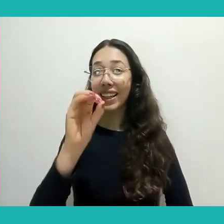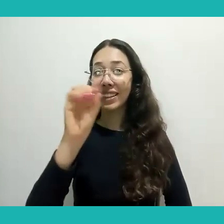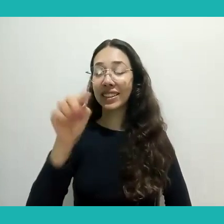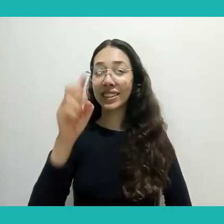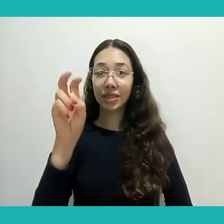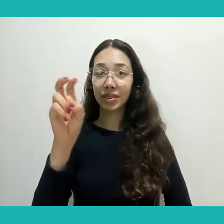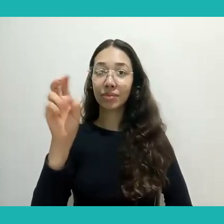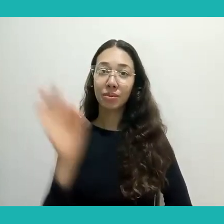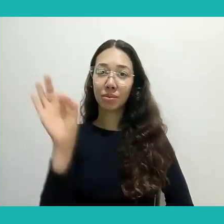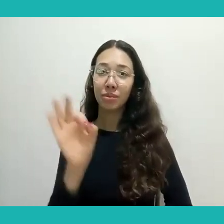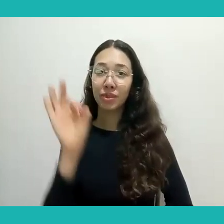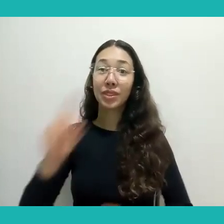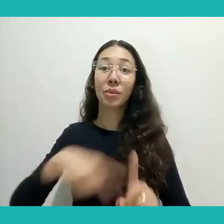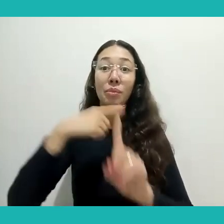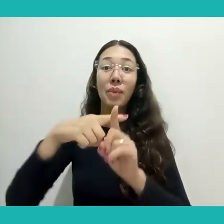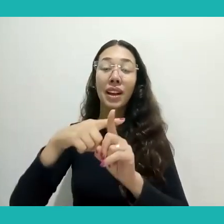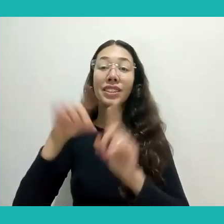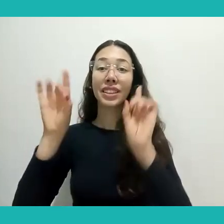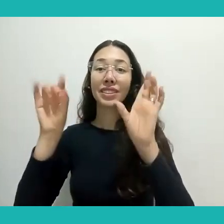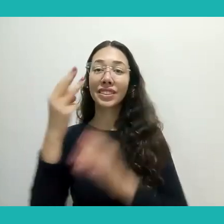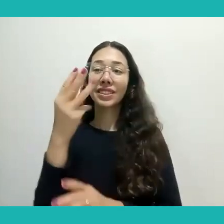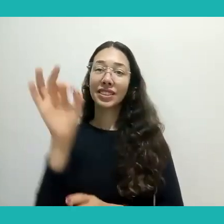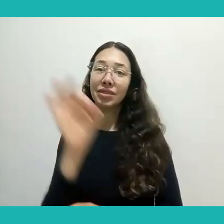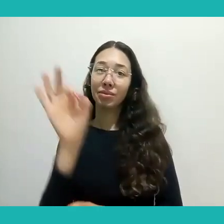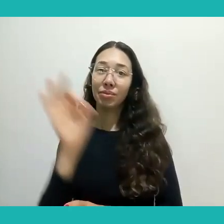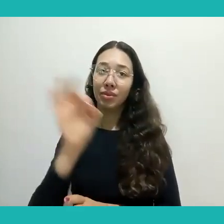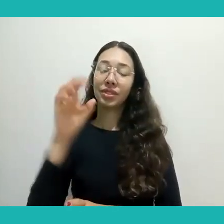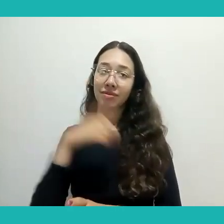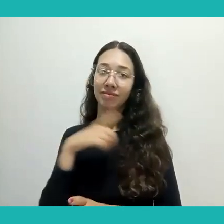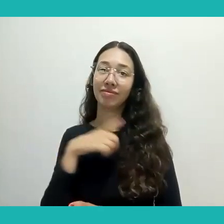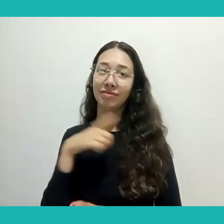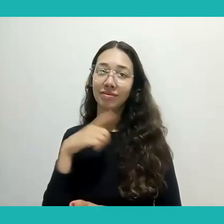à alíquota especial de 3%.